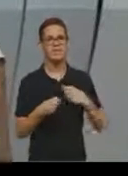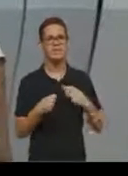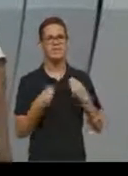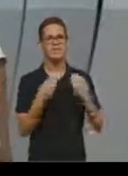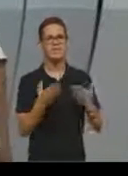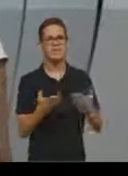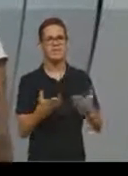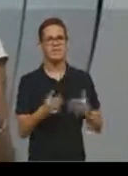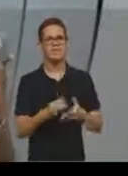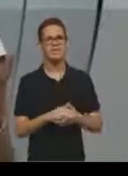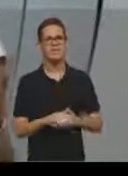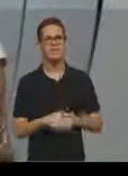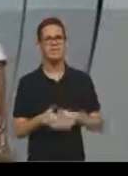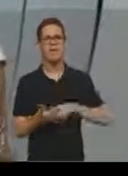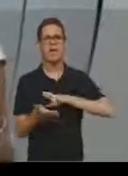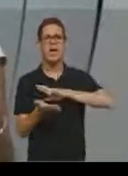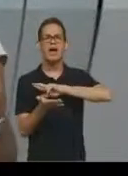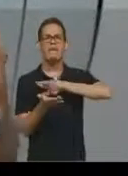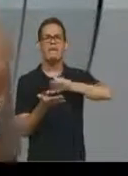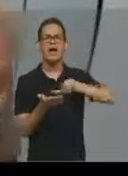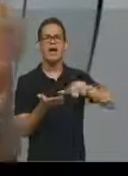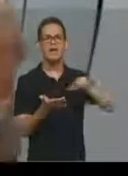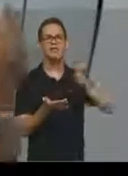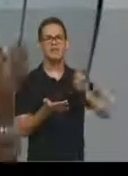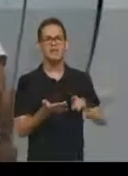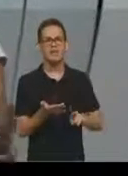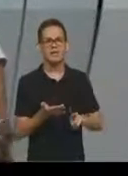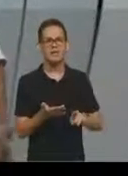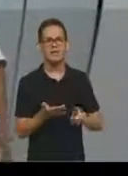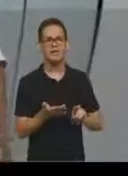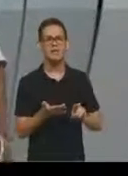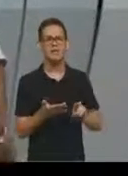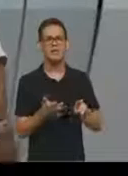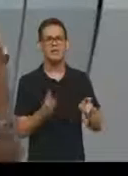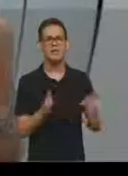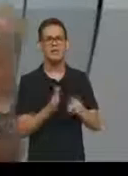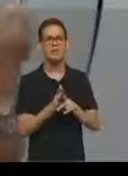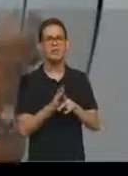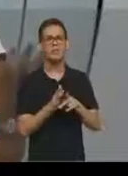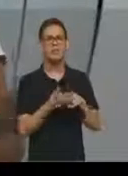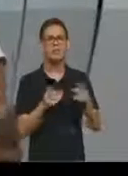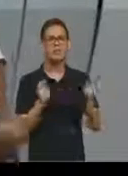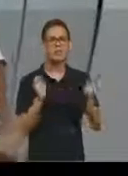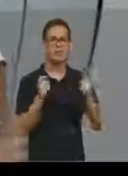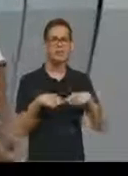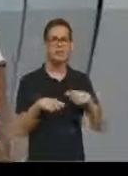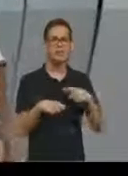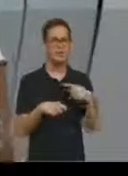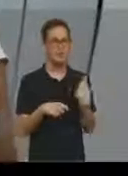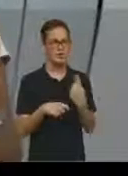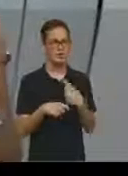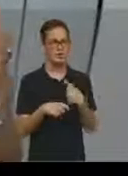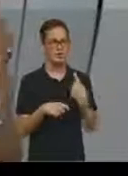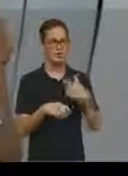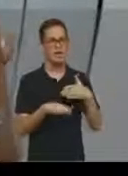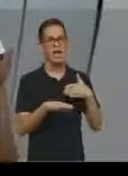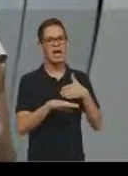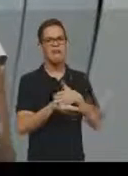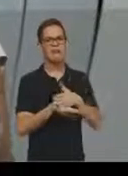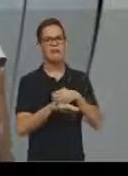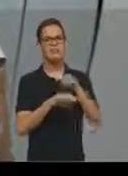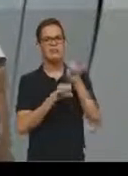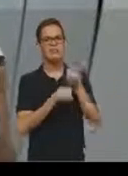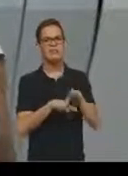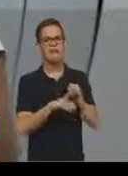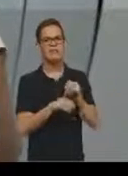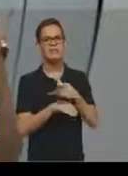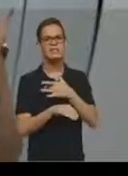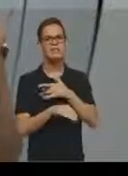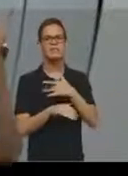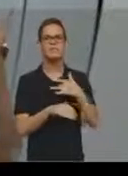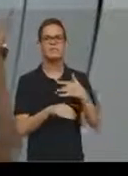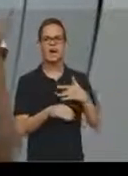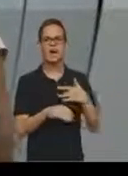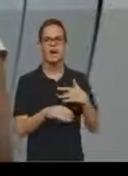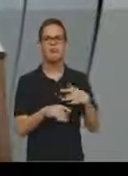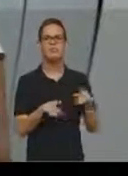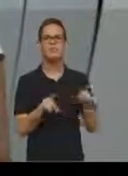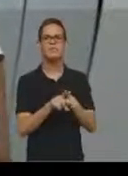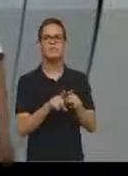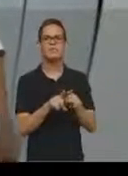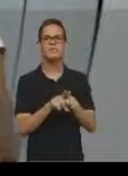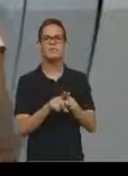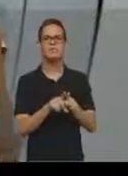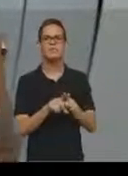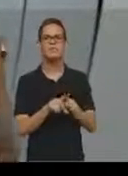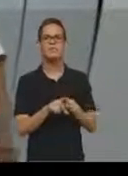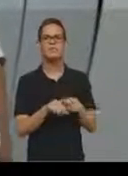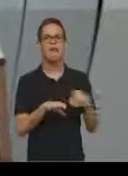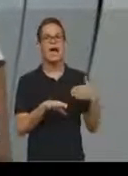série de direitos, né? Que nos possibilite tanto essa questão educacional, como o acesso à saúde, como o acesso